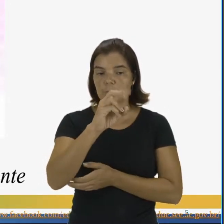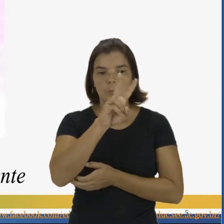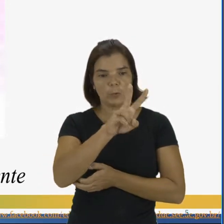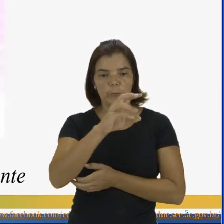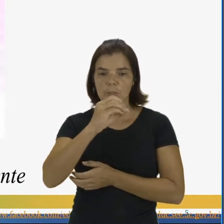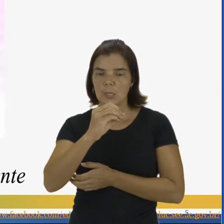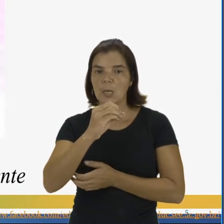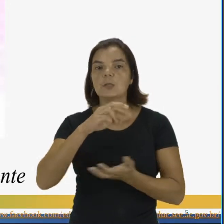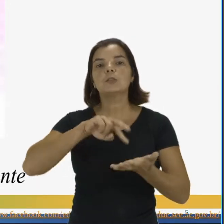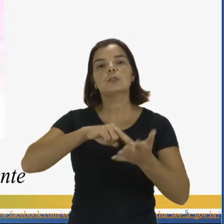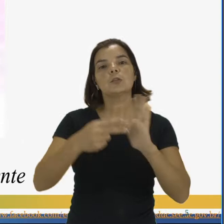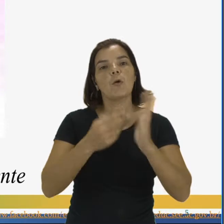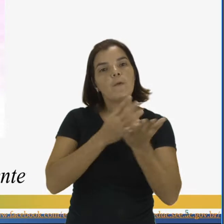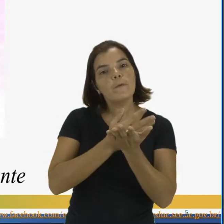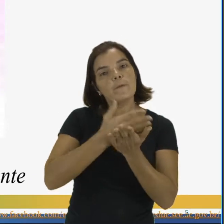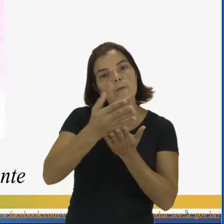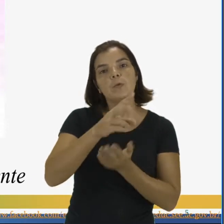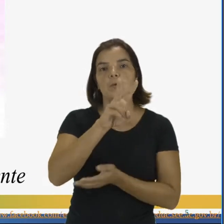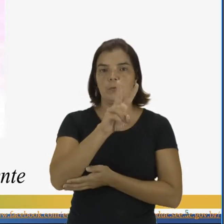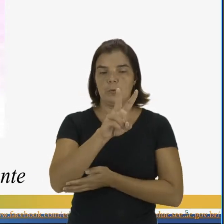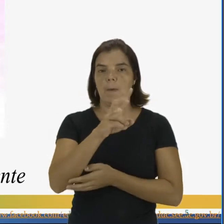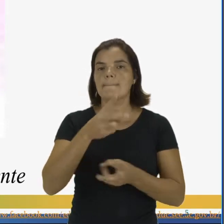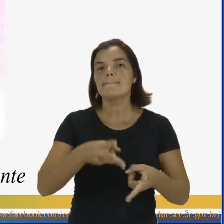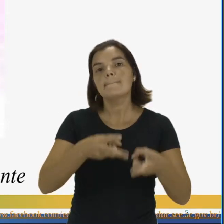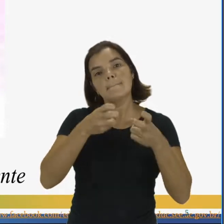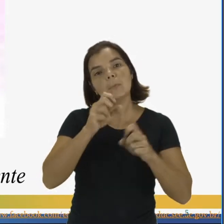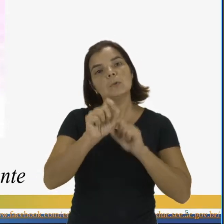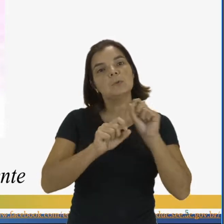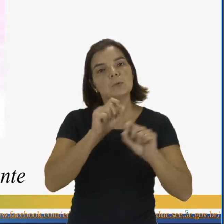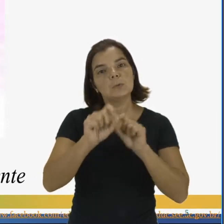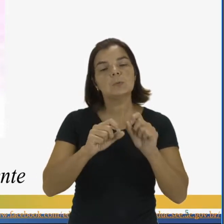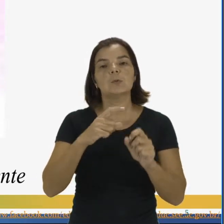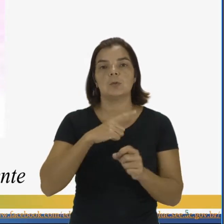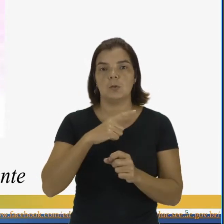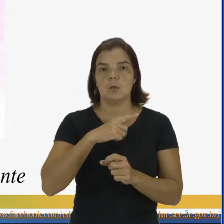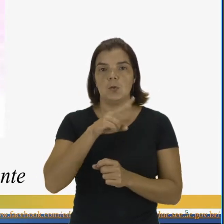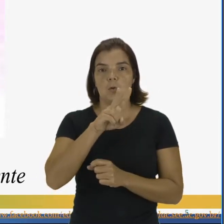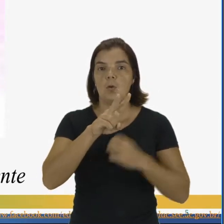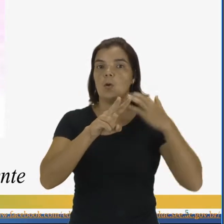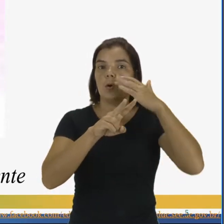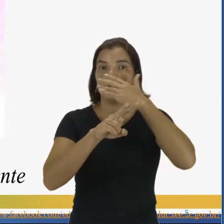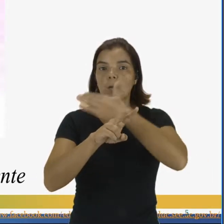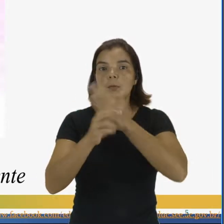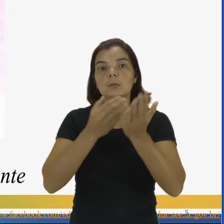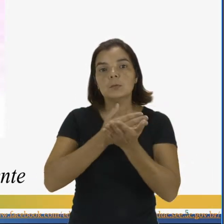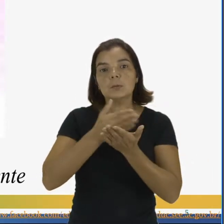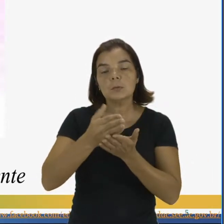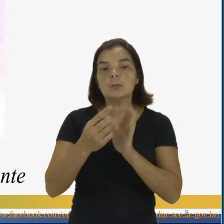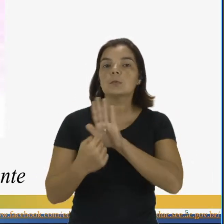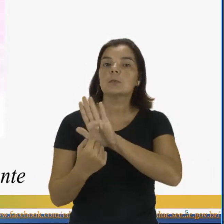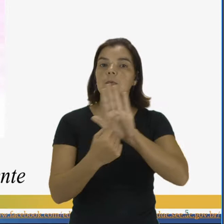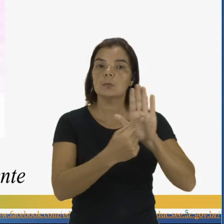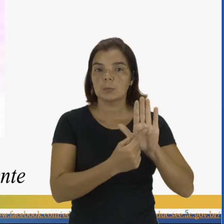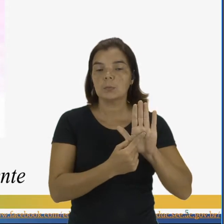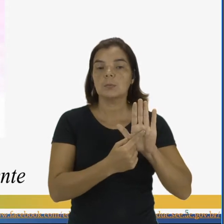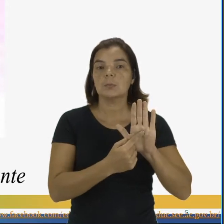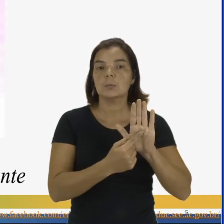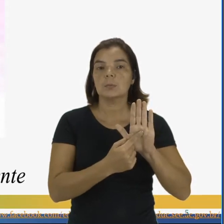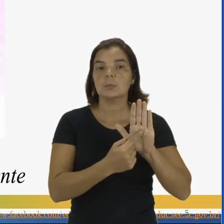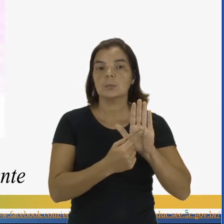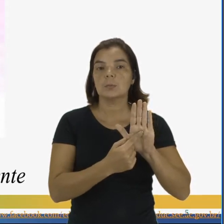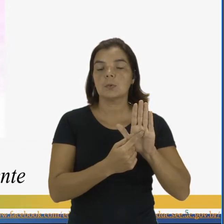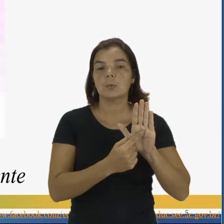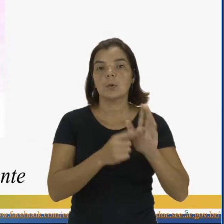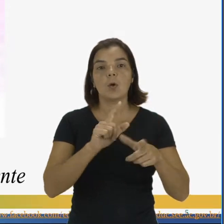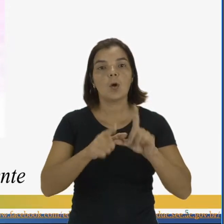lado. No volume inicial, o que a gente vai perceber? A gente tem ali uma temperatura inicial, que é representada por